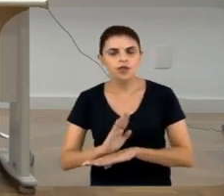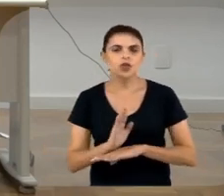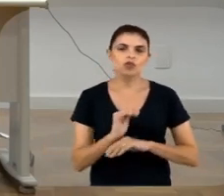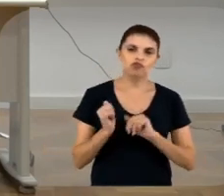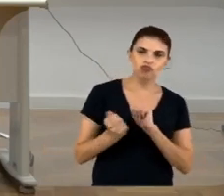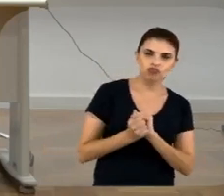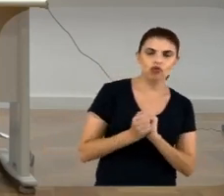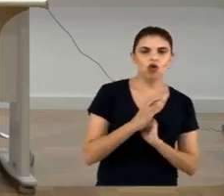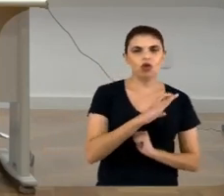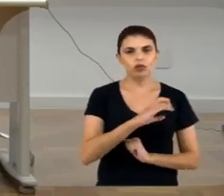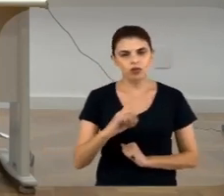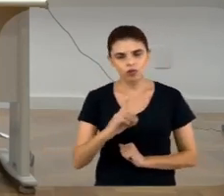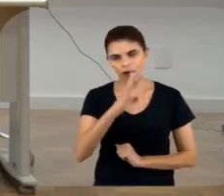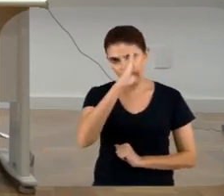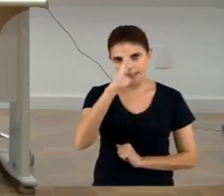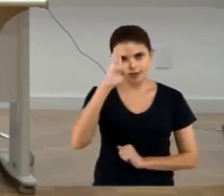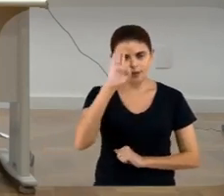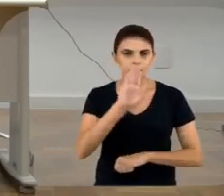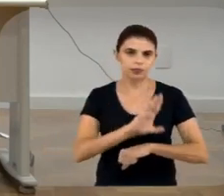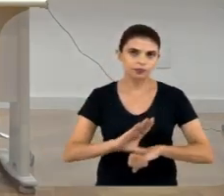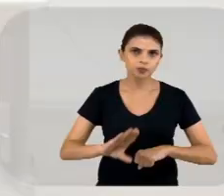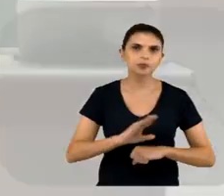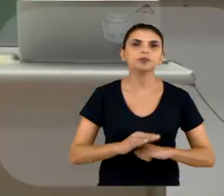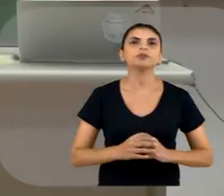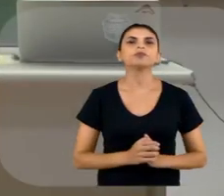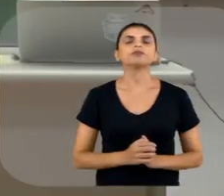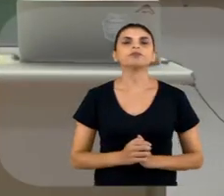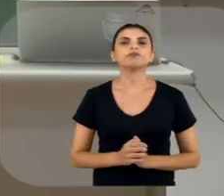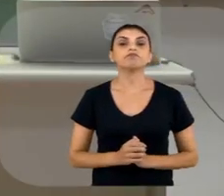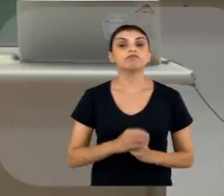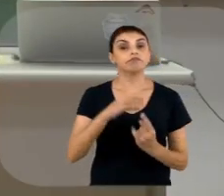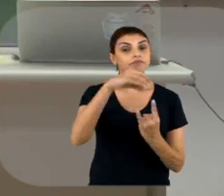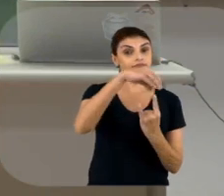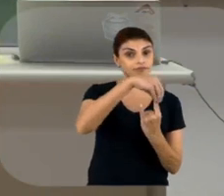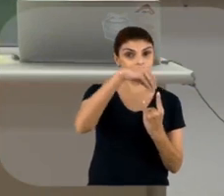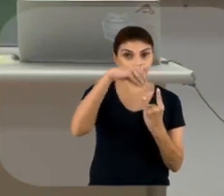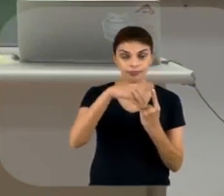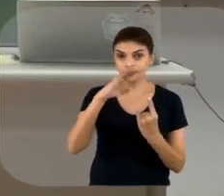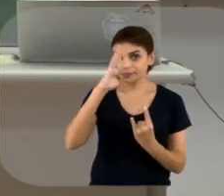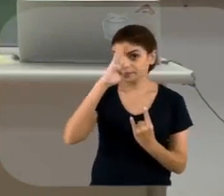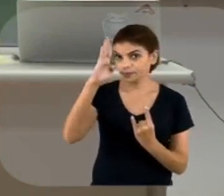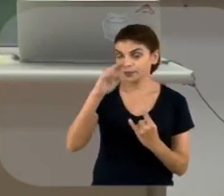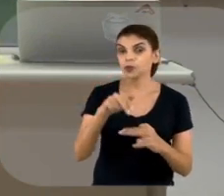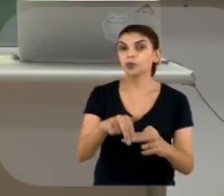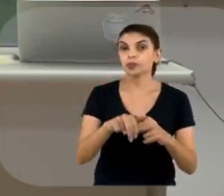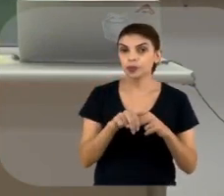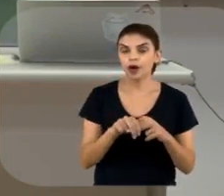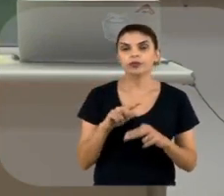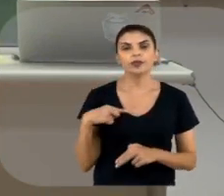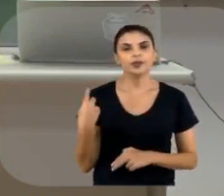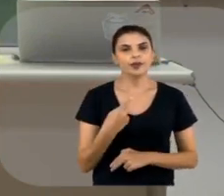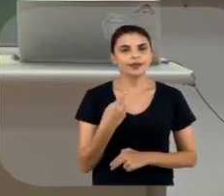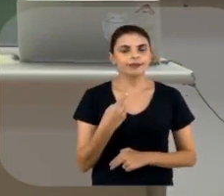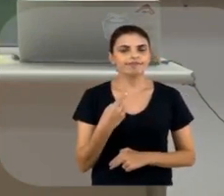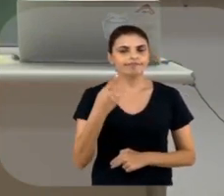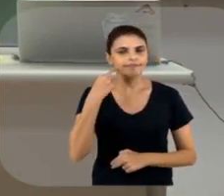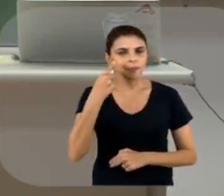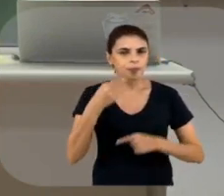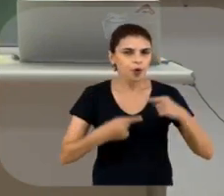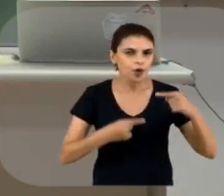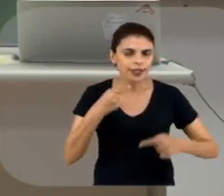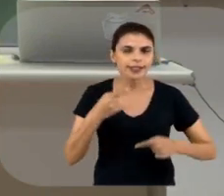do coordenador acadêmico do curso. Dentro da Fiocruz, principalmente por conta, né, da nossa